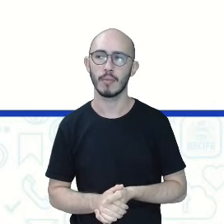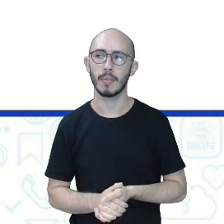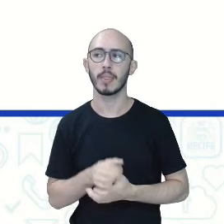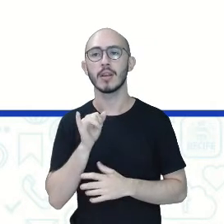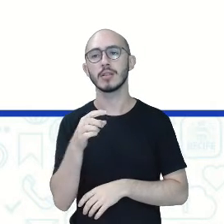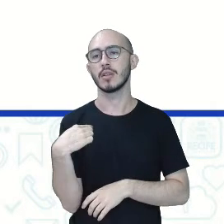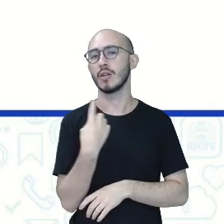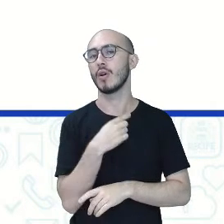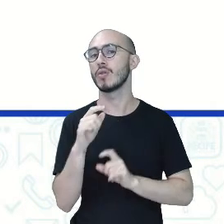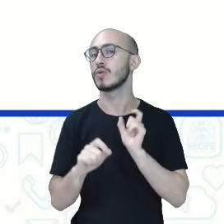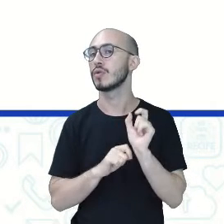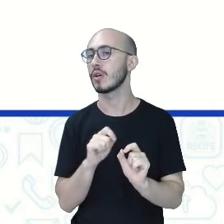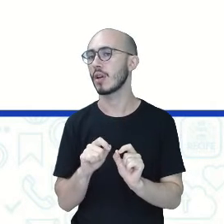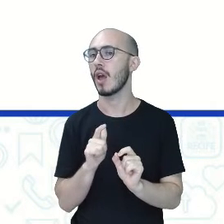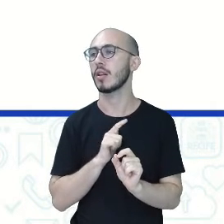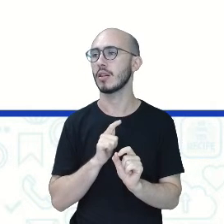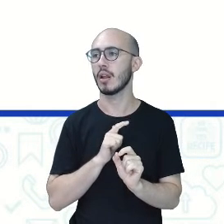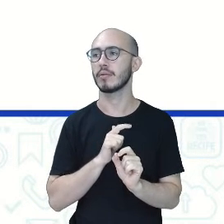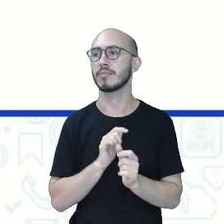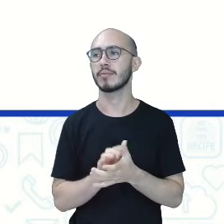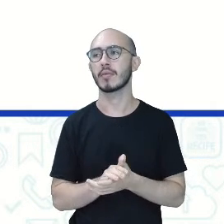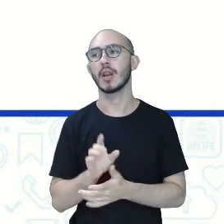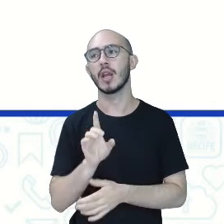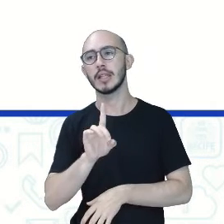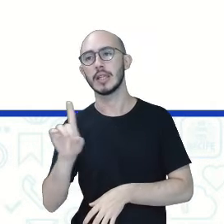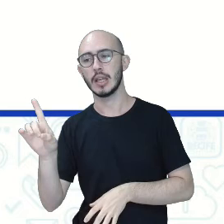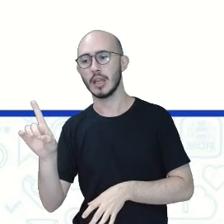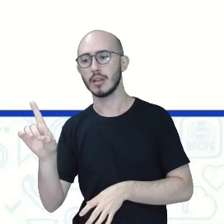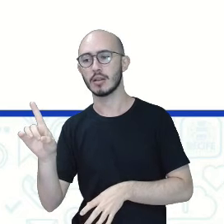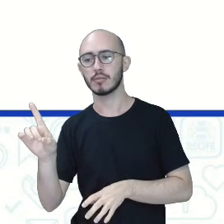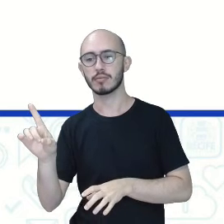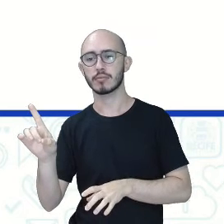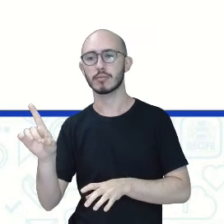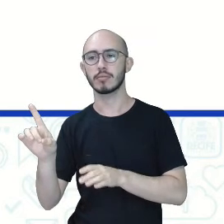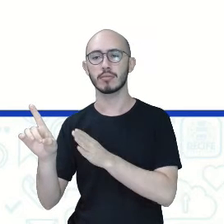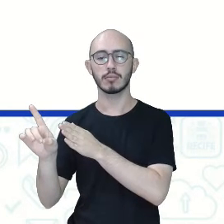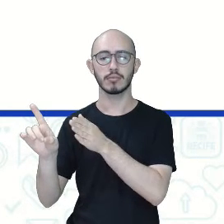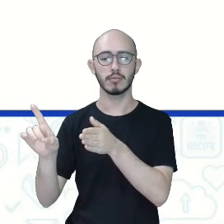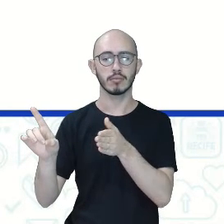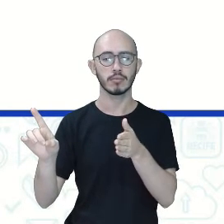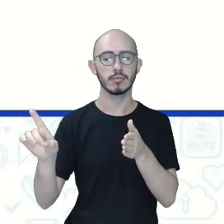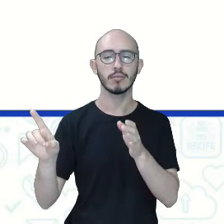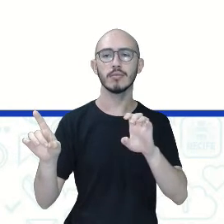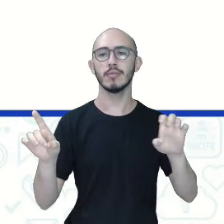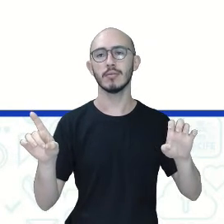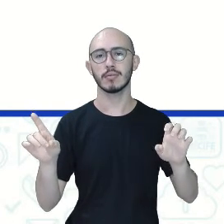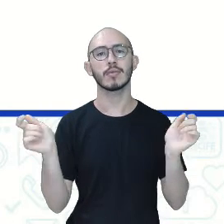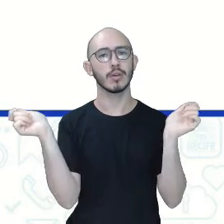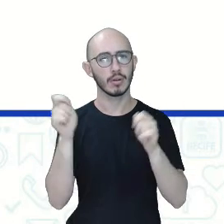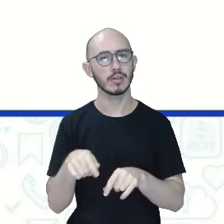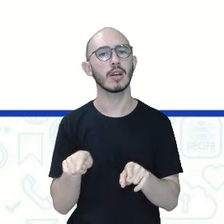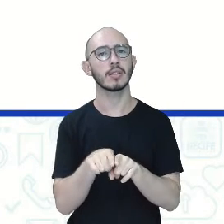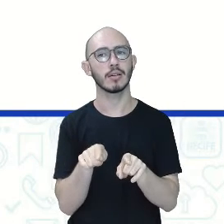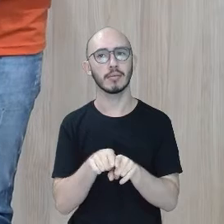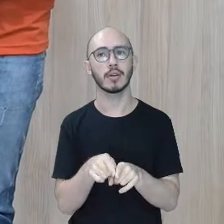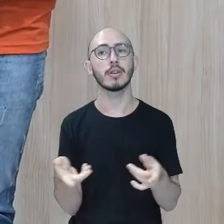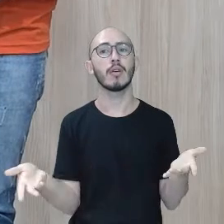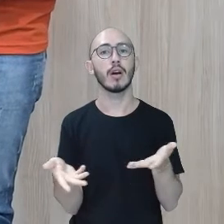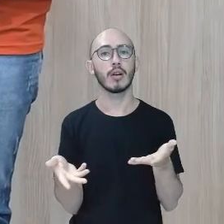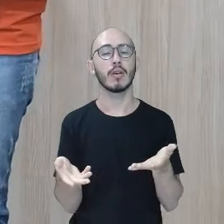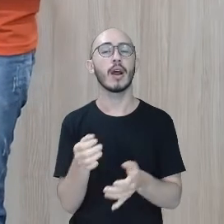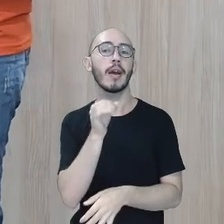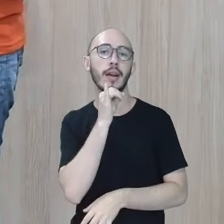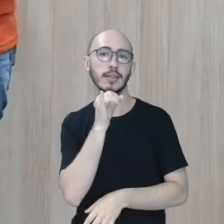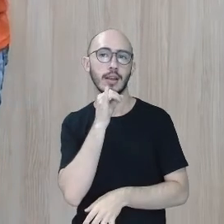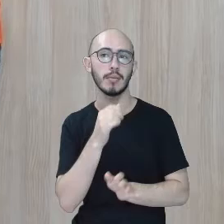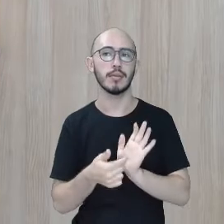a gente sair desse lado da direita, e também a gente consegue chegar lá no produto notável, tá bom? Bora acompanhar um exemplo